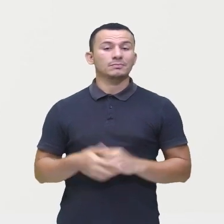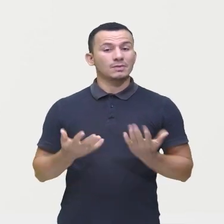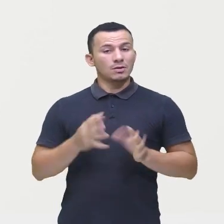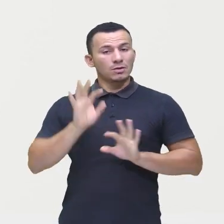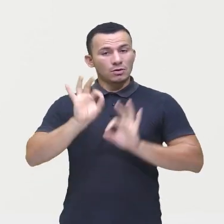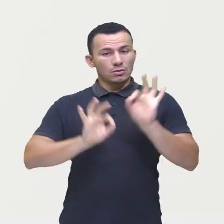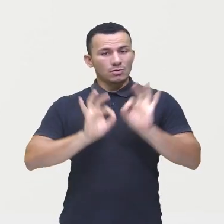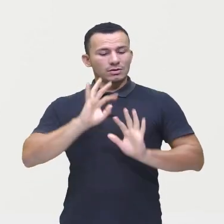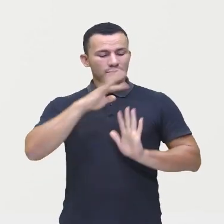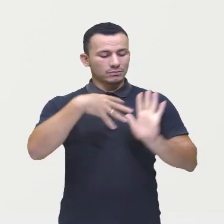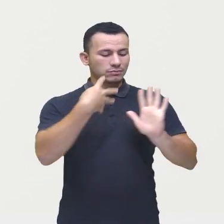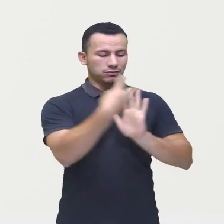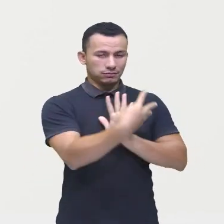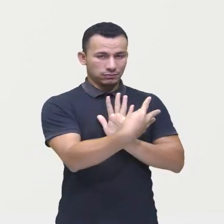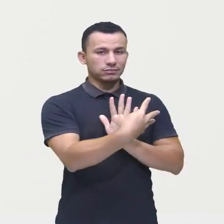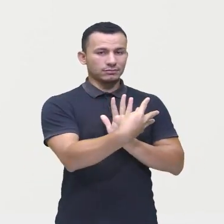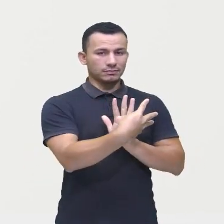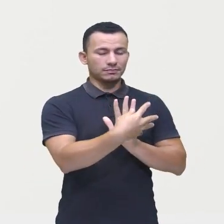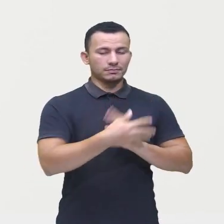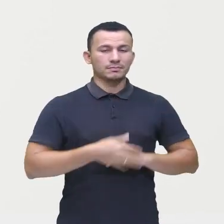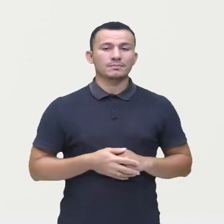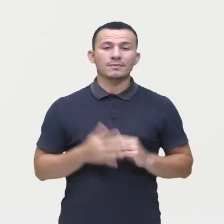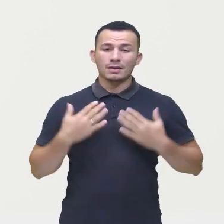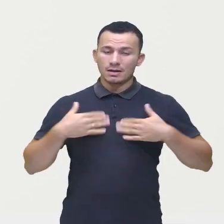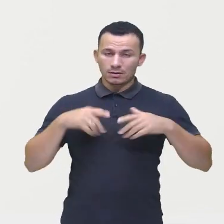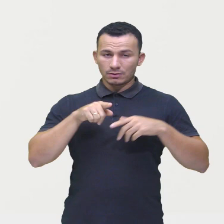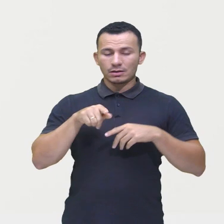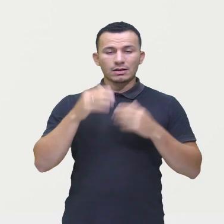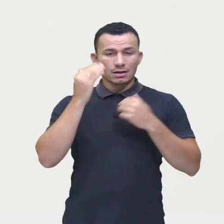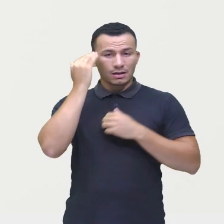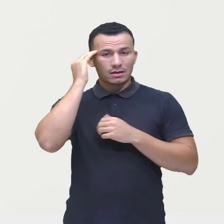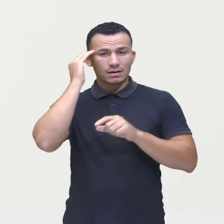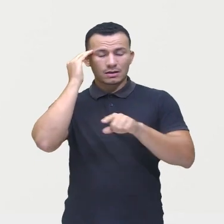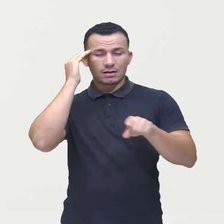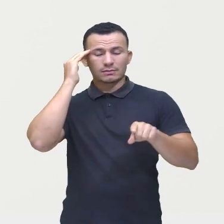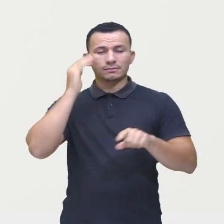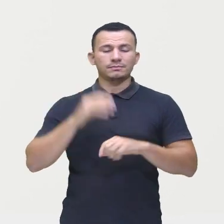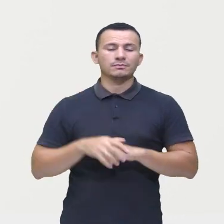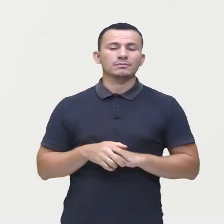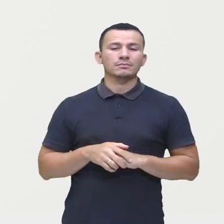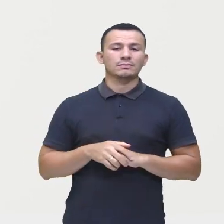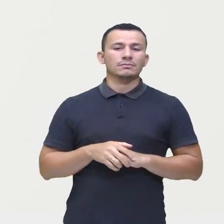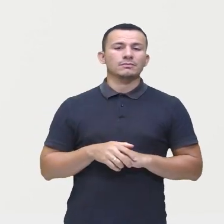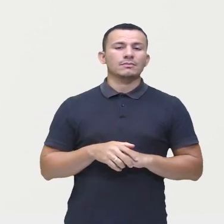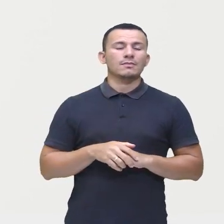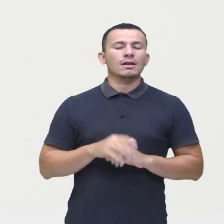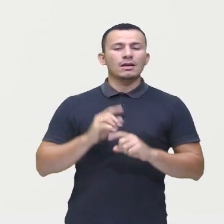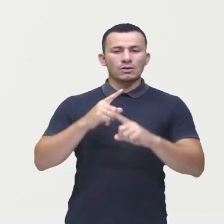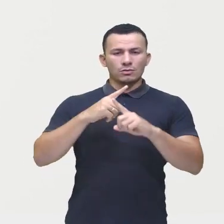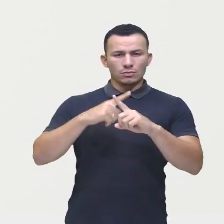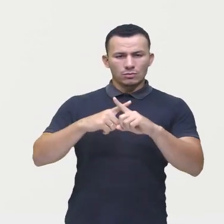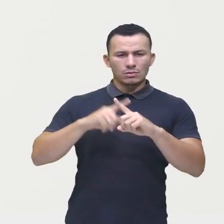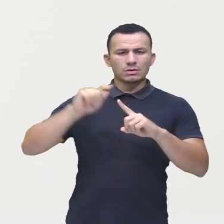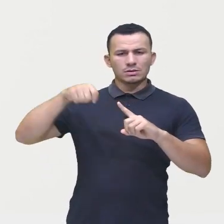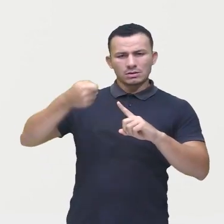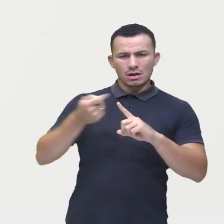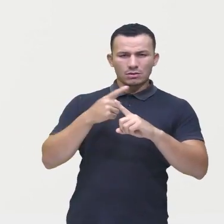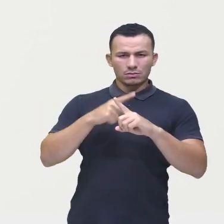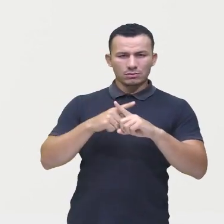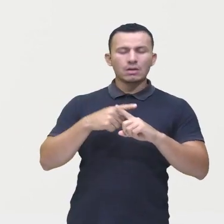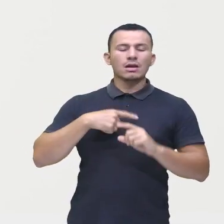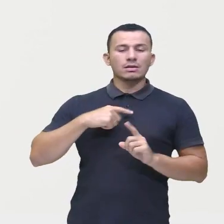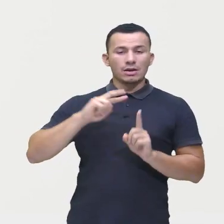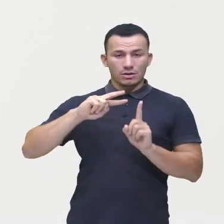Bom, primeiramente, vamos entender uma coisa. Quando a gente fala aí nesses efeitos multiplicativos, nós temos aí o quê? O